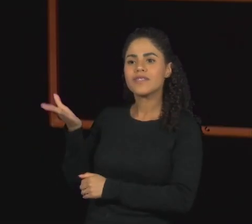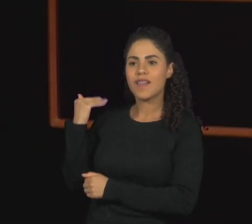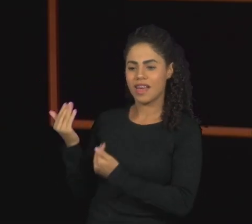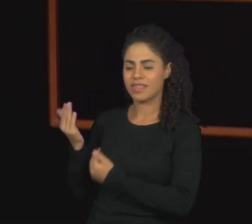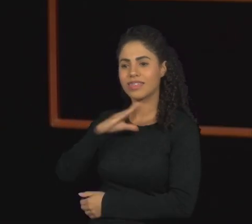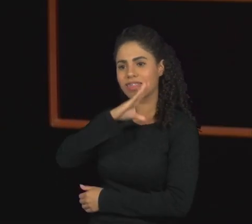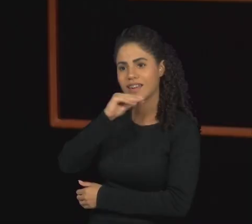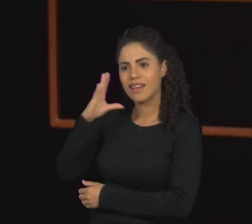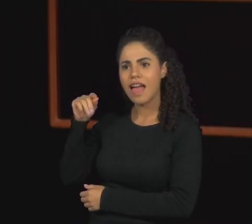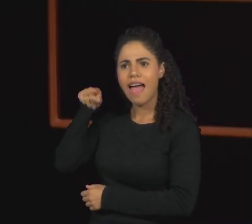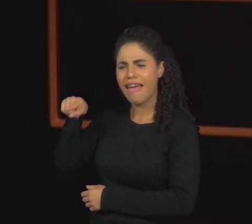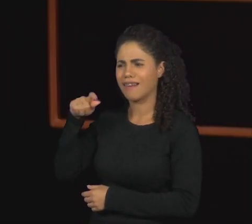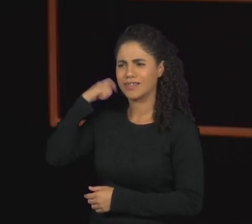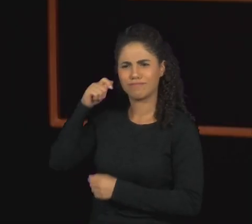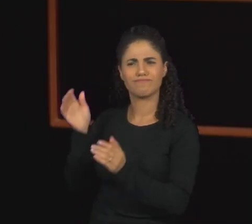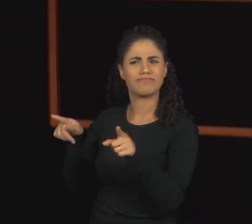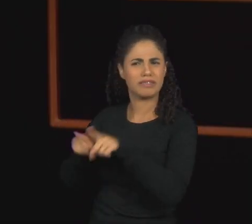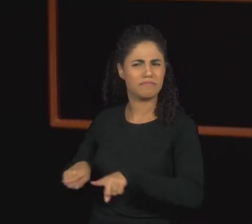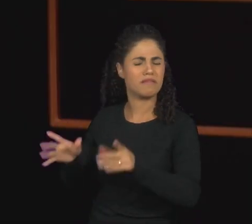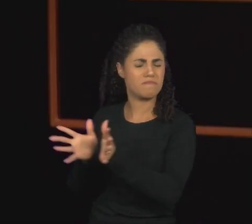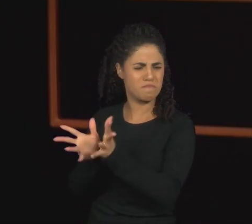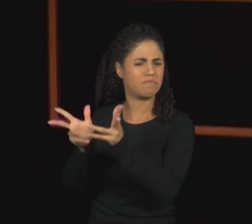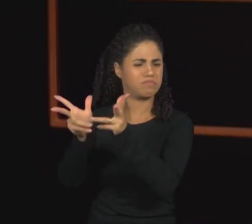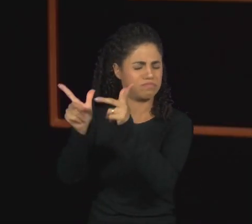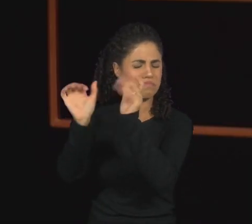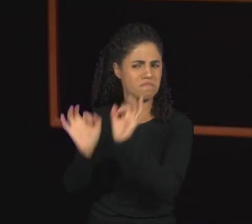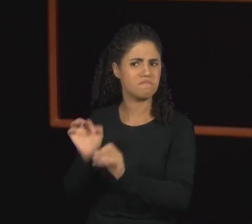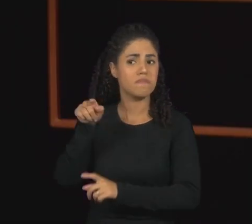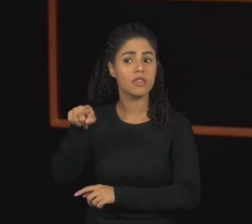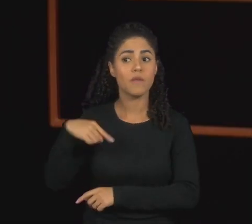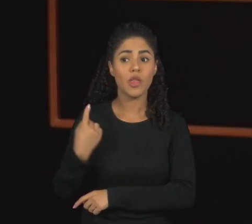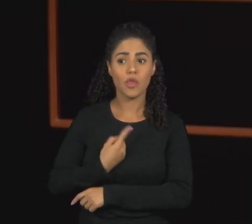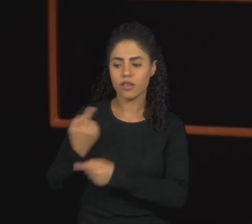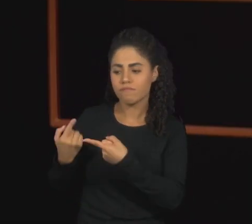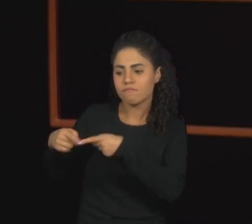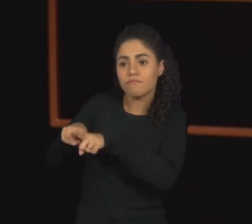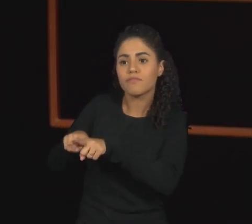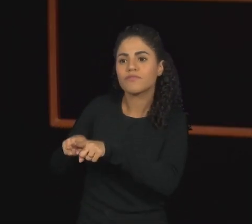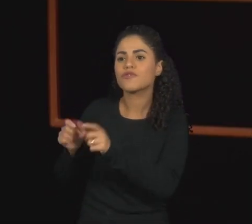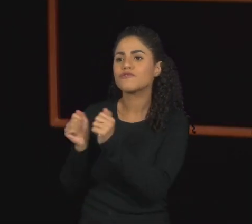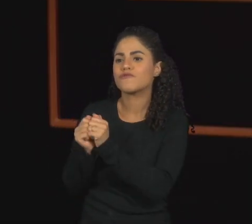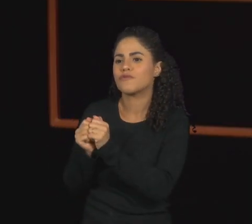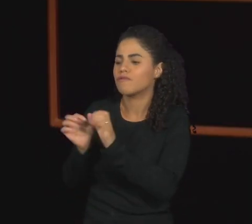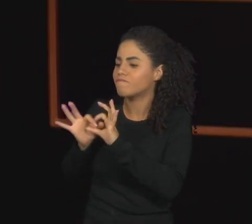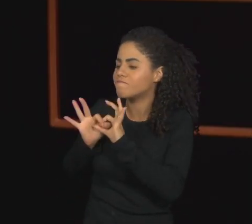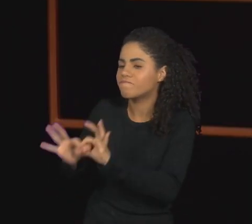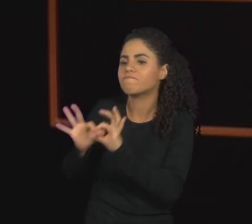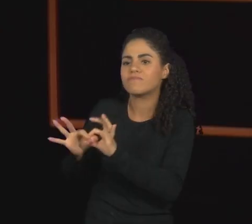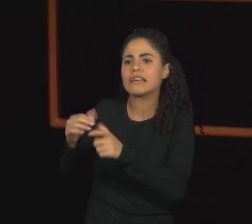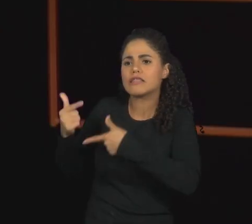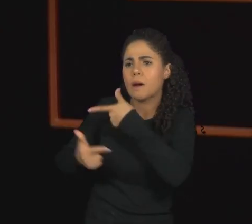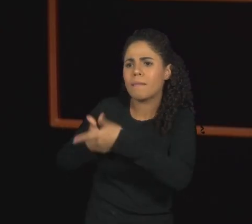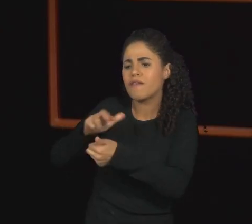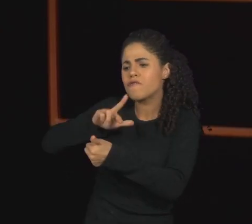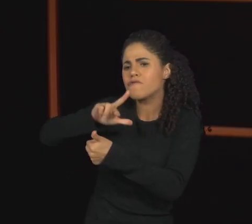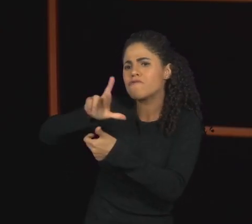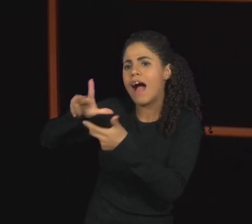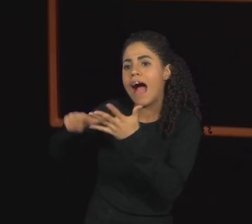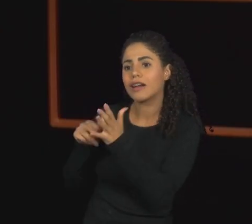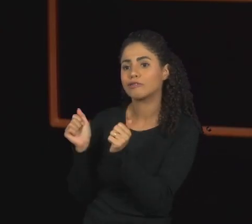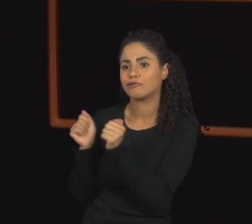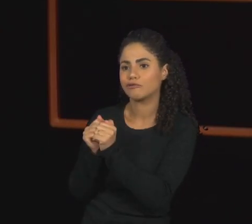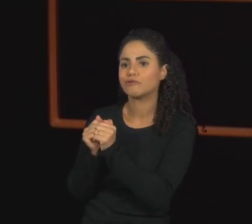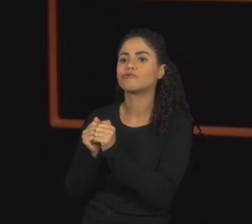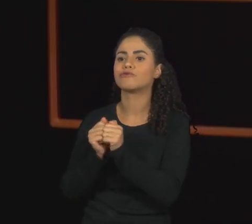uma atriz espantosa, brilhante, e fizemos uma parceria muito forte. Fizemos muitos trabalhos juntos, comerciais,